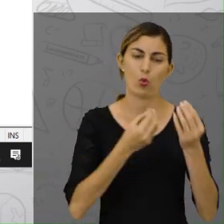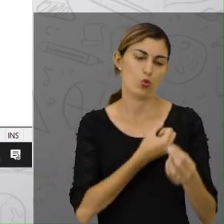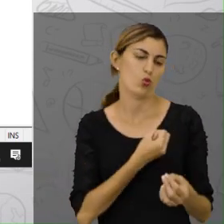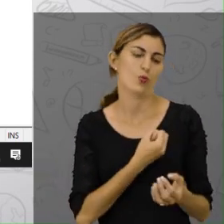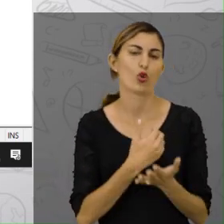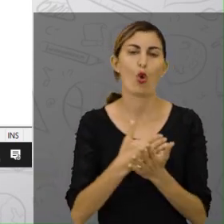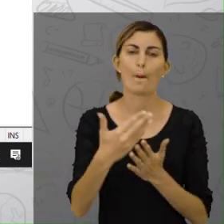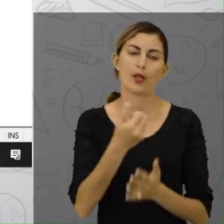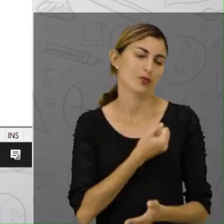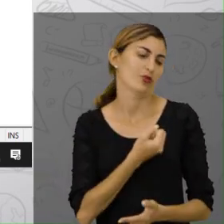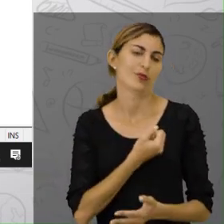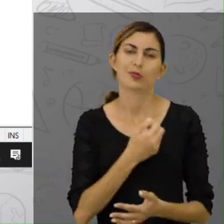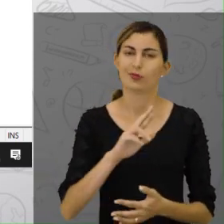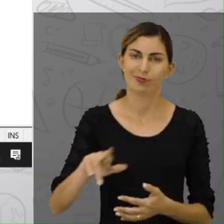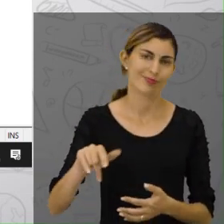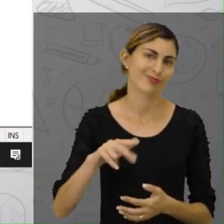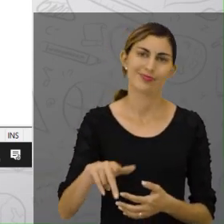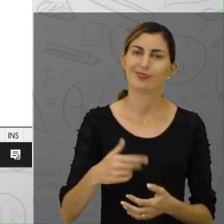com um número.